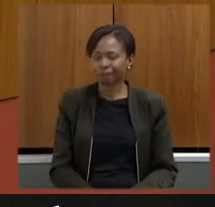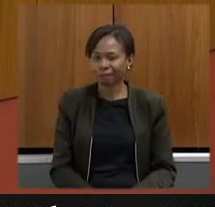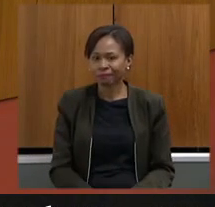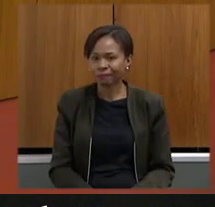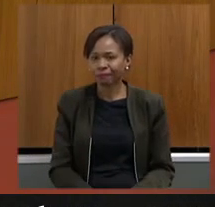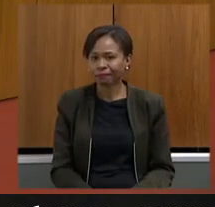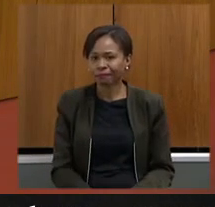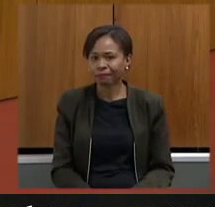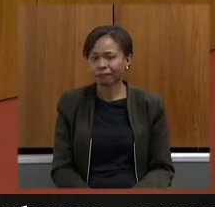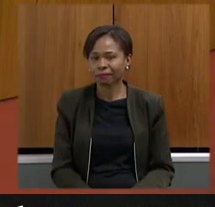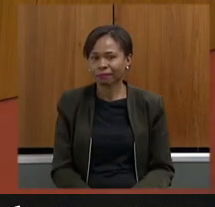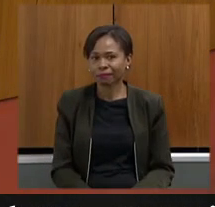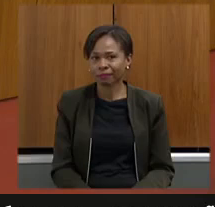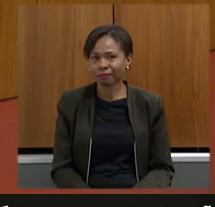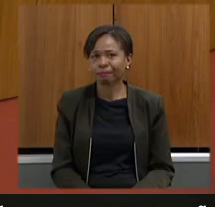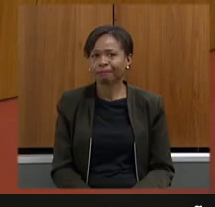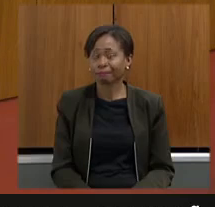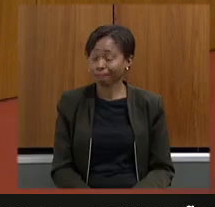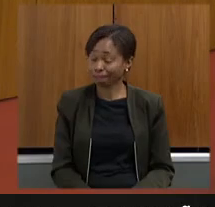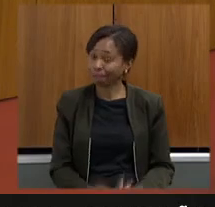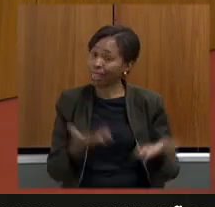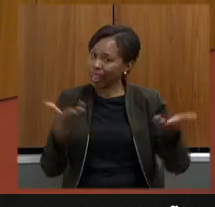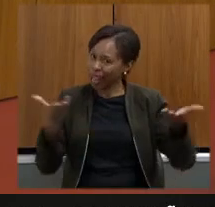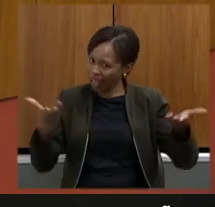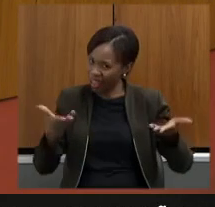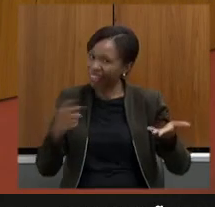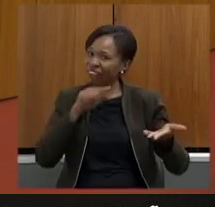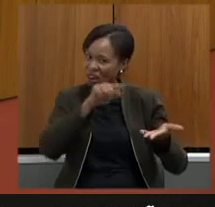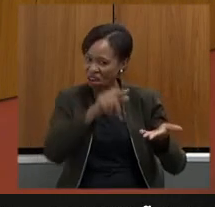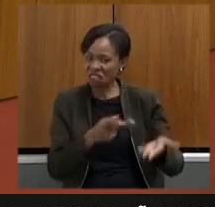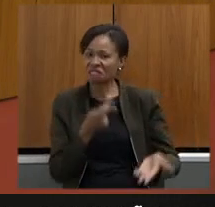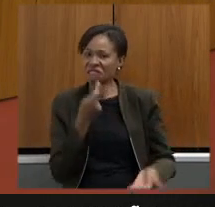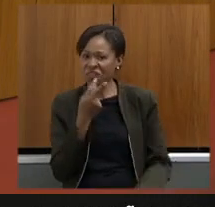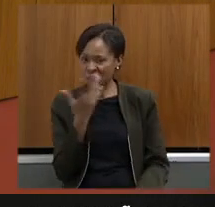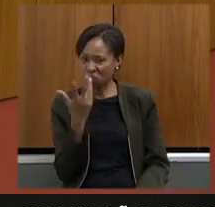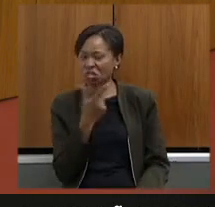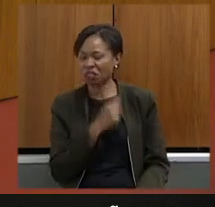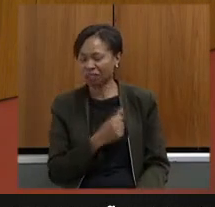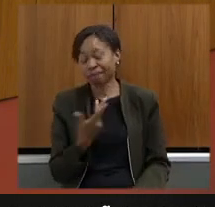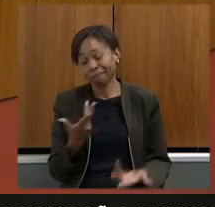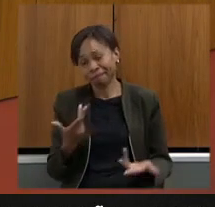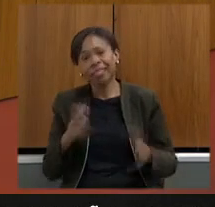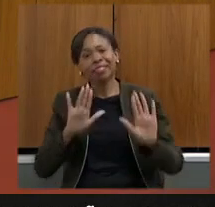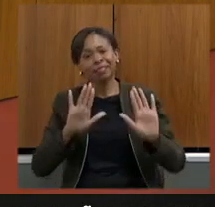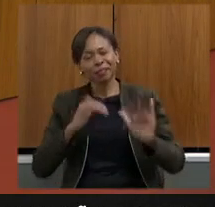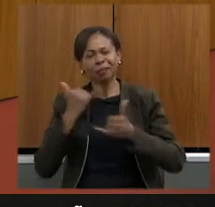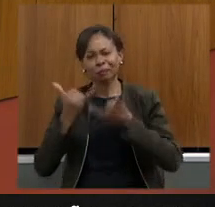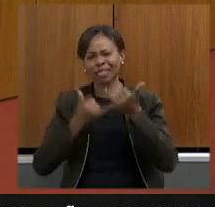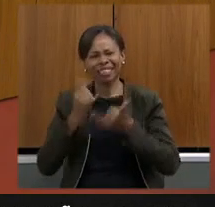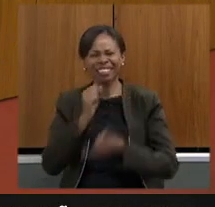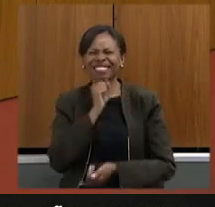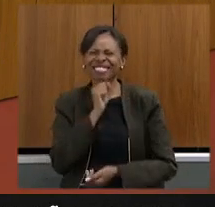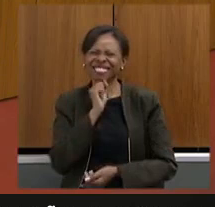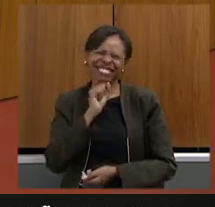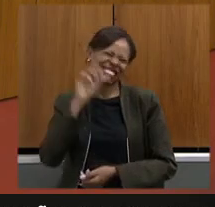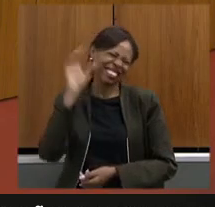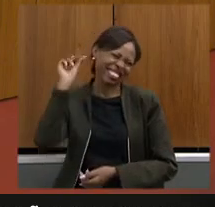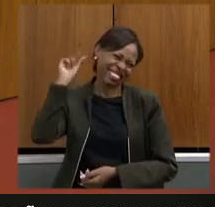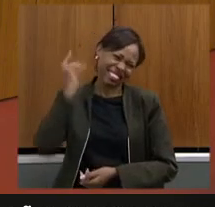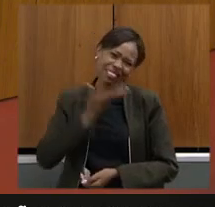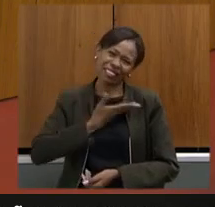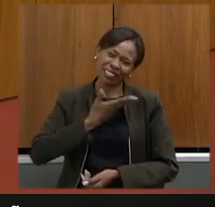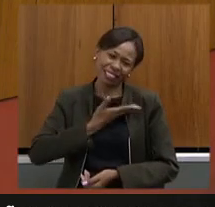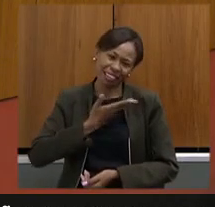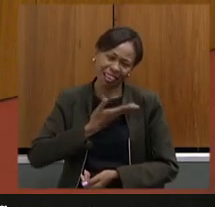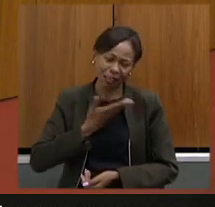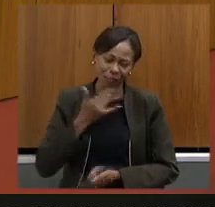E aí agora agora eu falo bonita a gente é brincadeira de velhos amigos e o